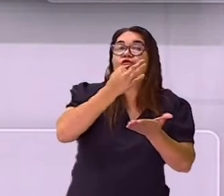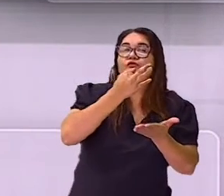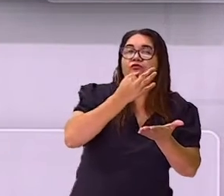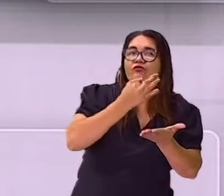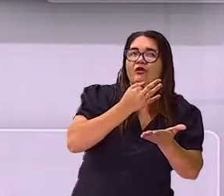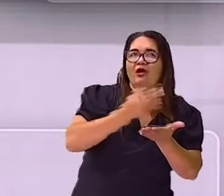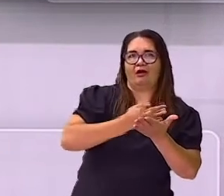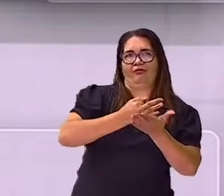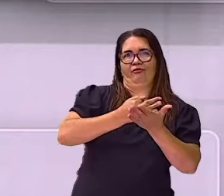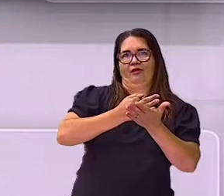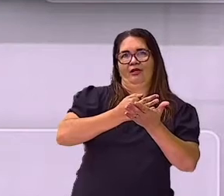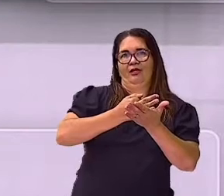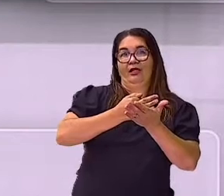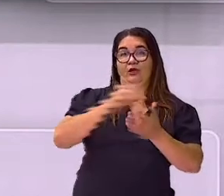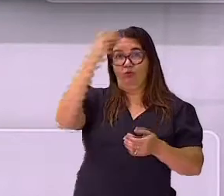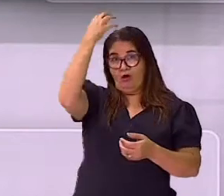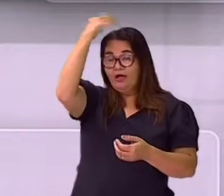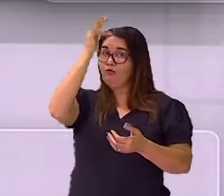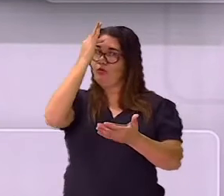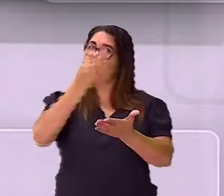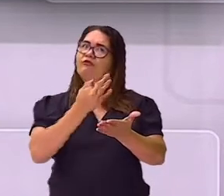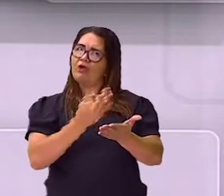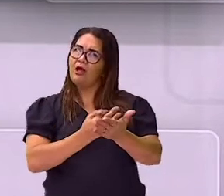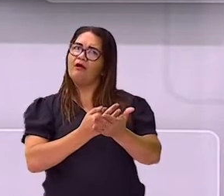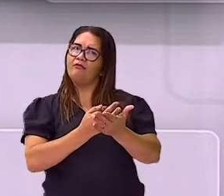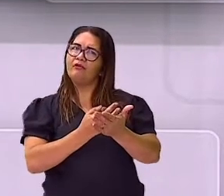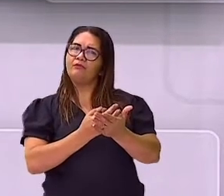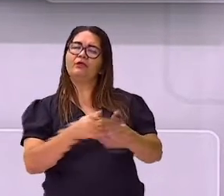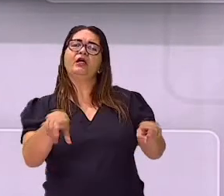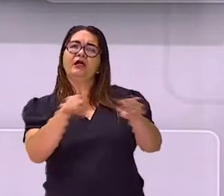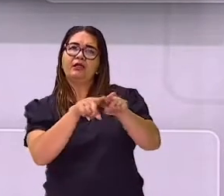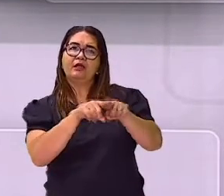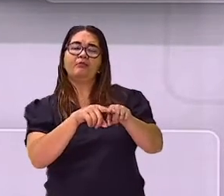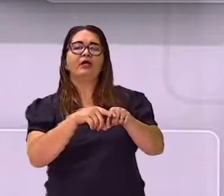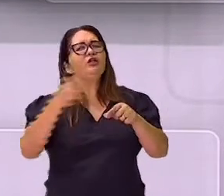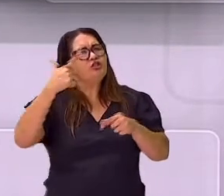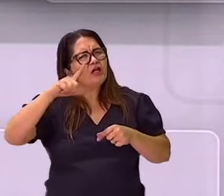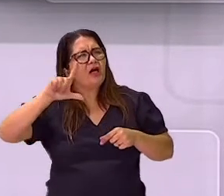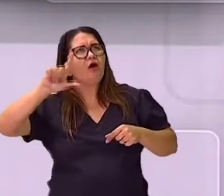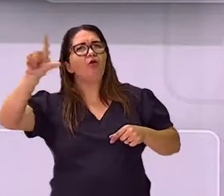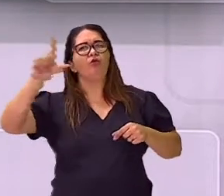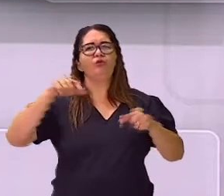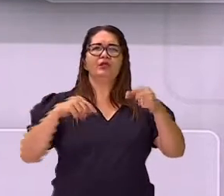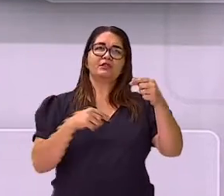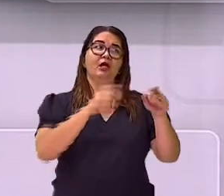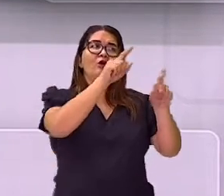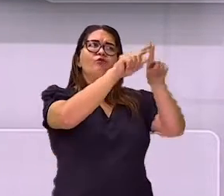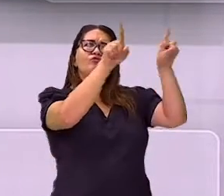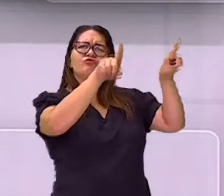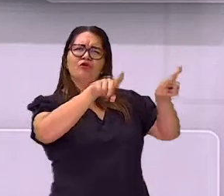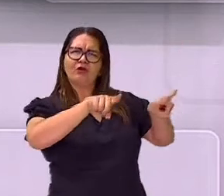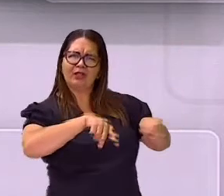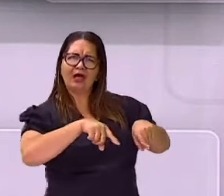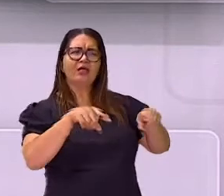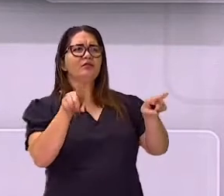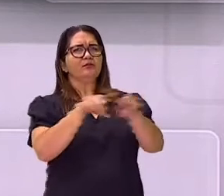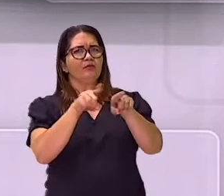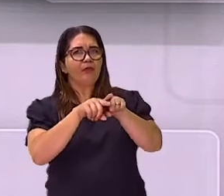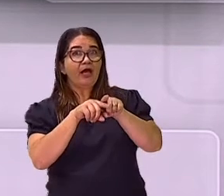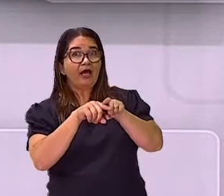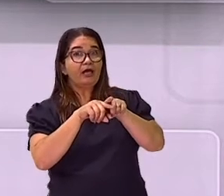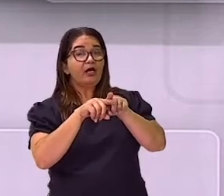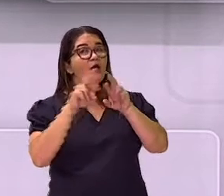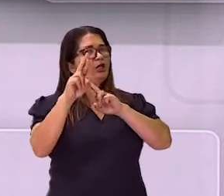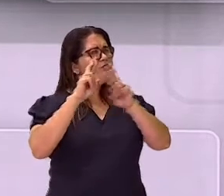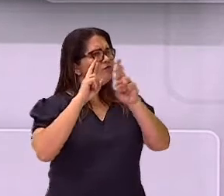dos sátrapas, tinham outras pessoas, outros funcionários que vigiavam